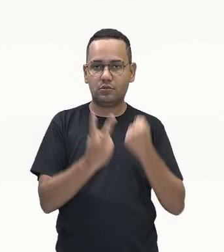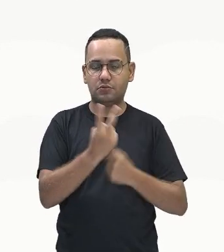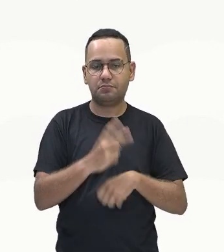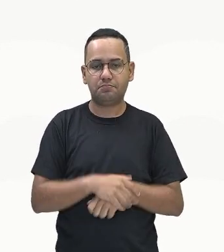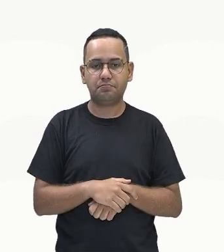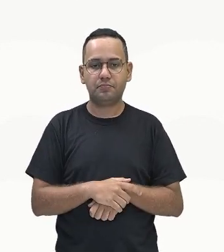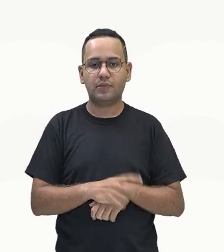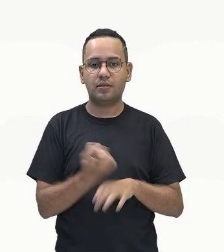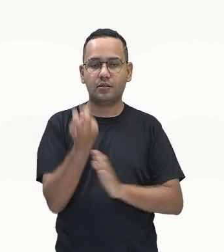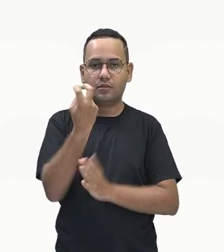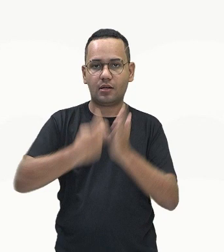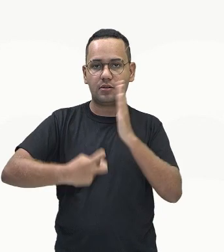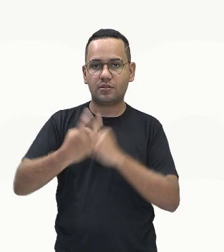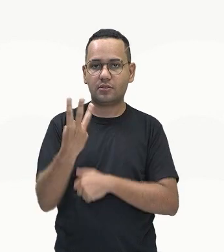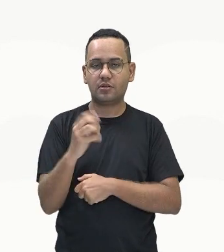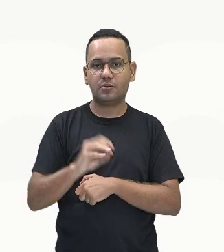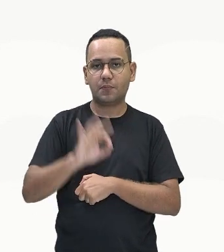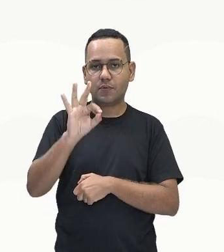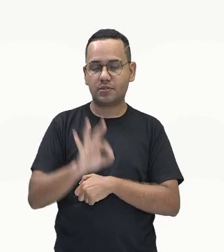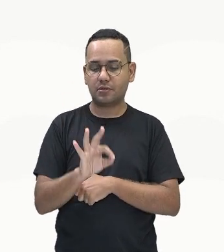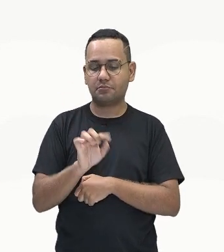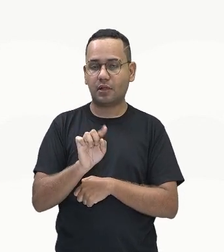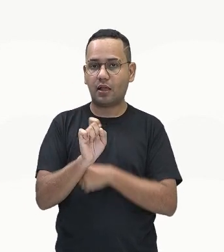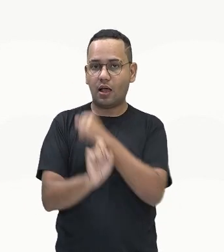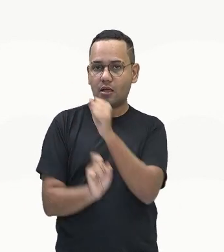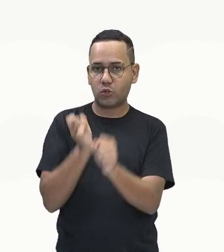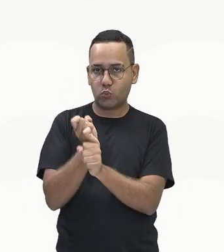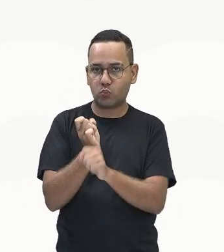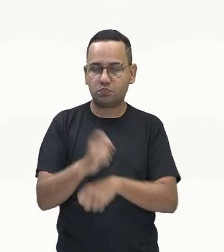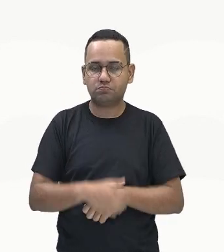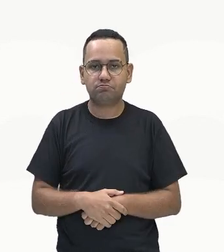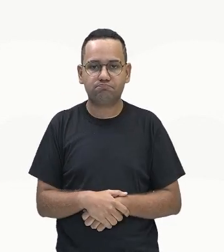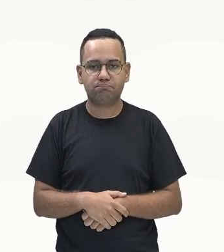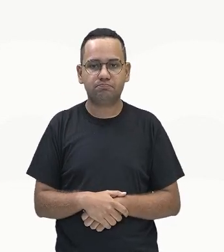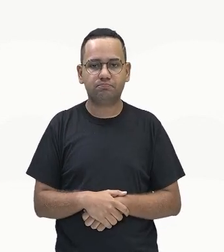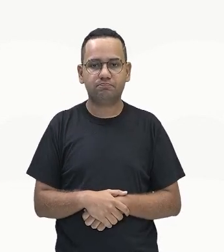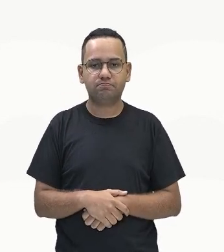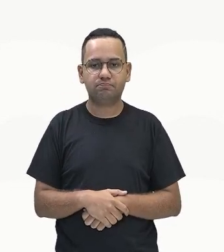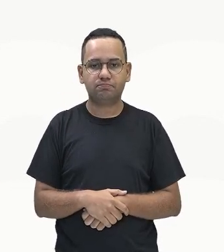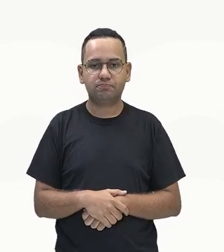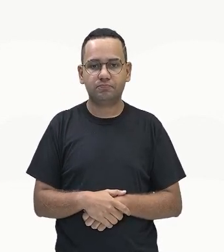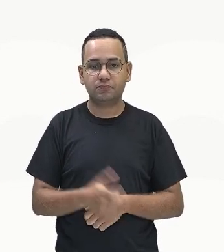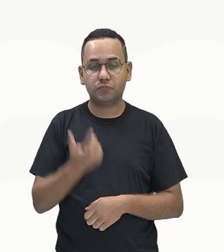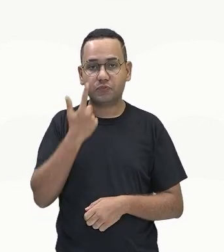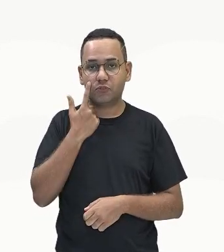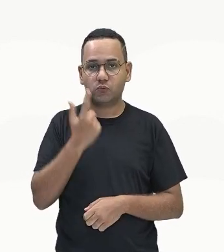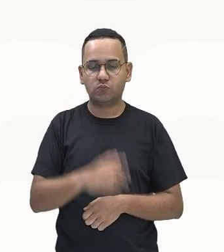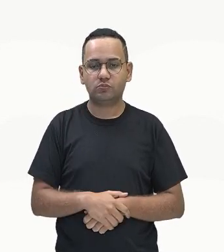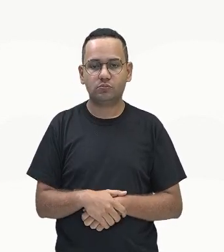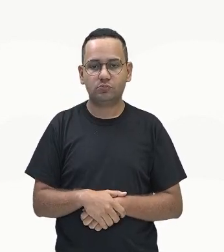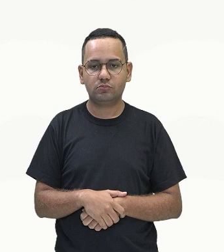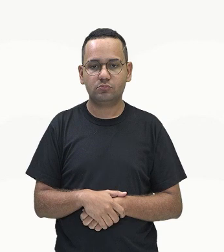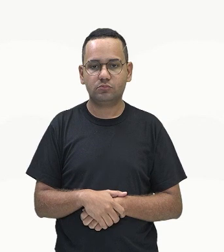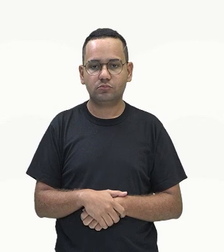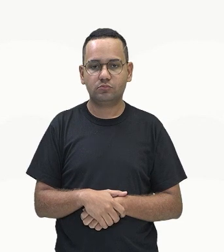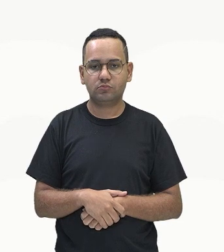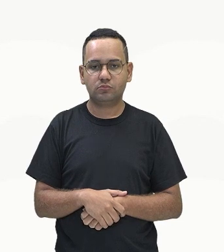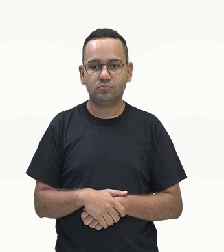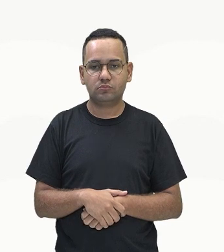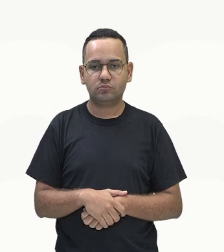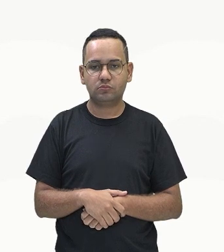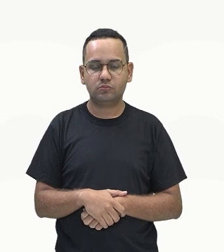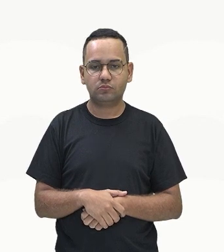uma taxa de 30% ao ano, tá? E aí eu destaco para você mais uma vez, né, que